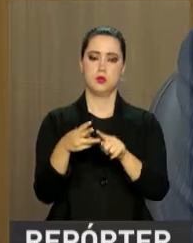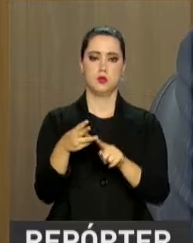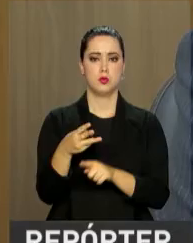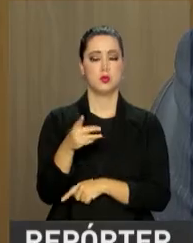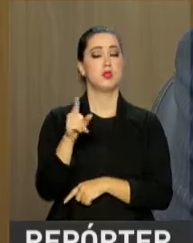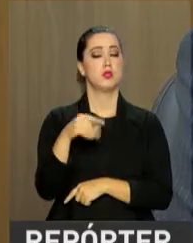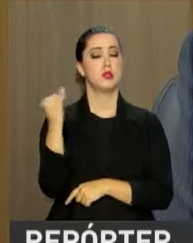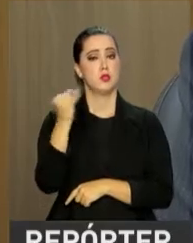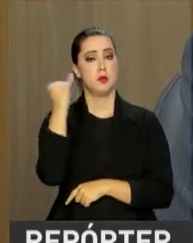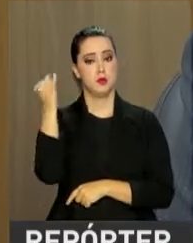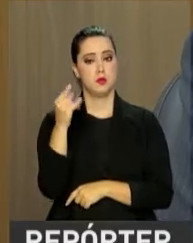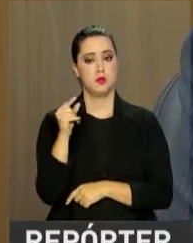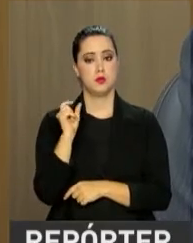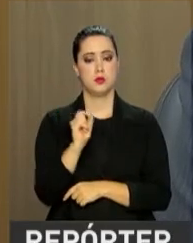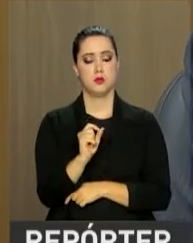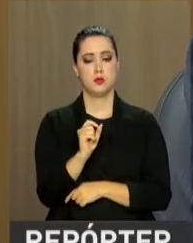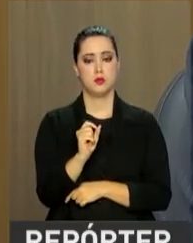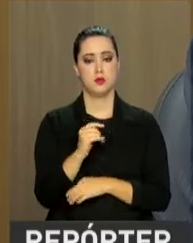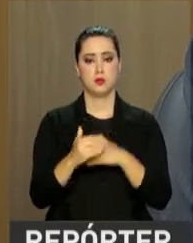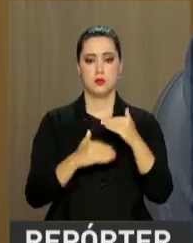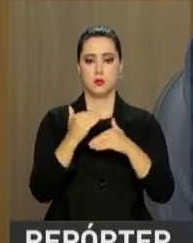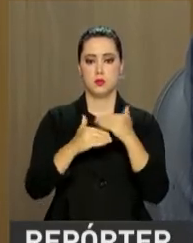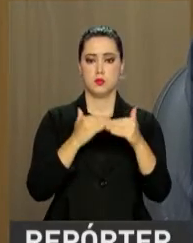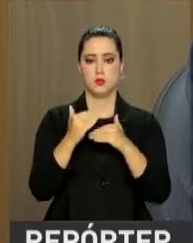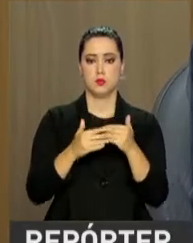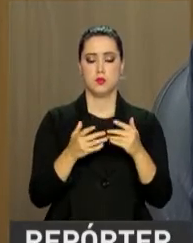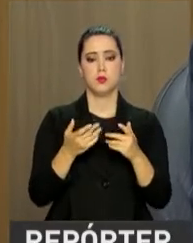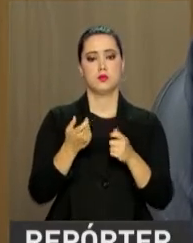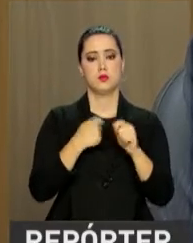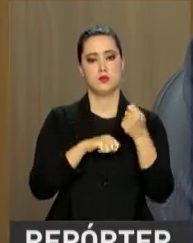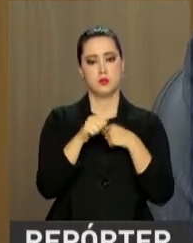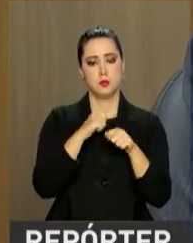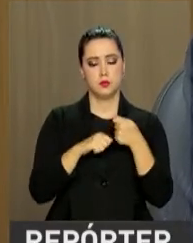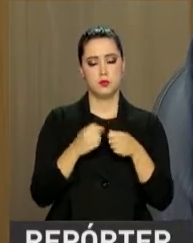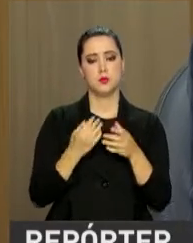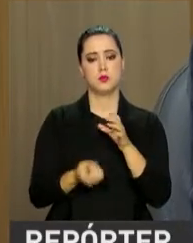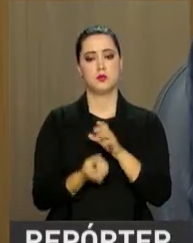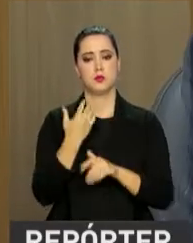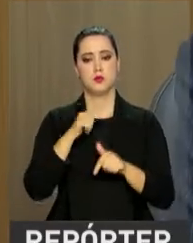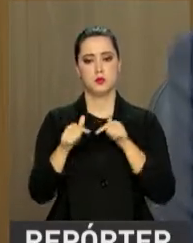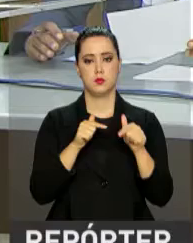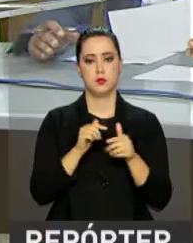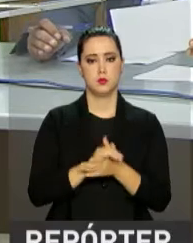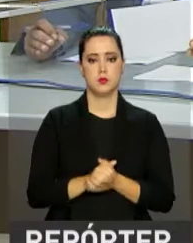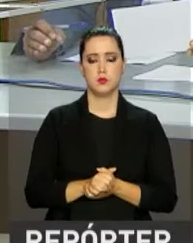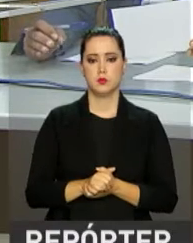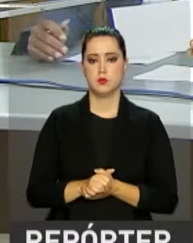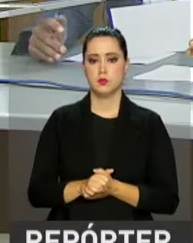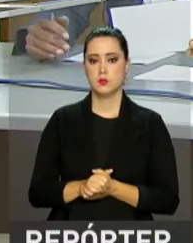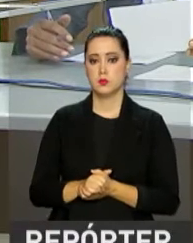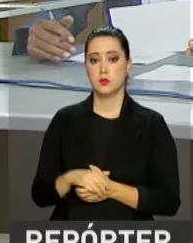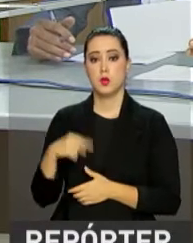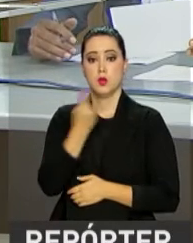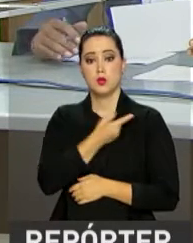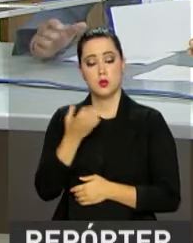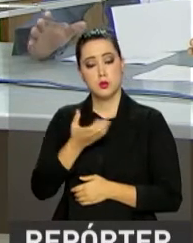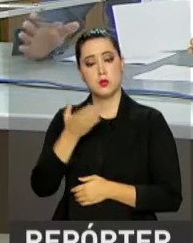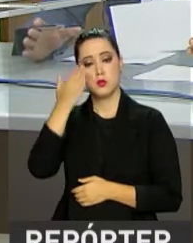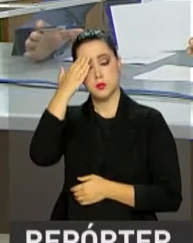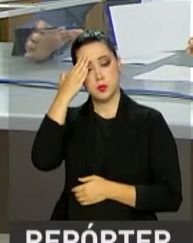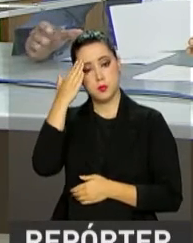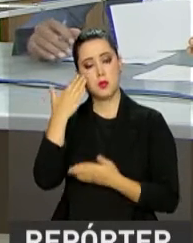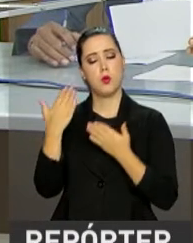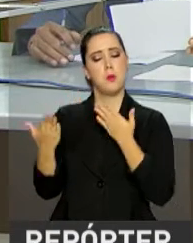cruciais para o crescimento da economia e para a geração de empregos cantar a gente gostaria que eu fizesse um